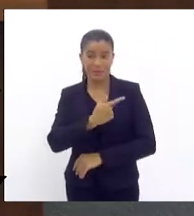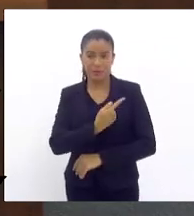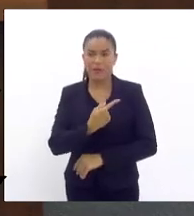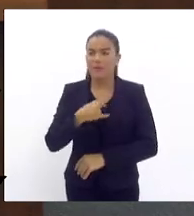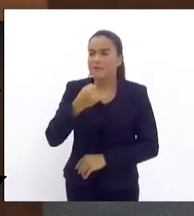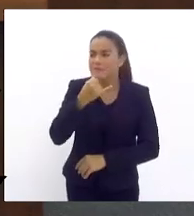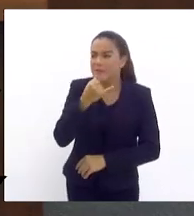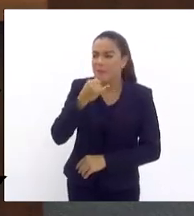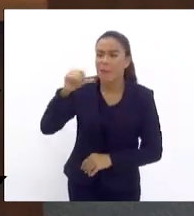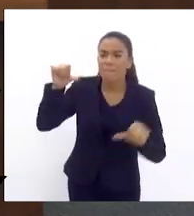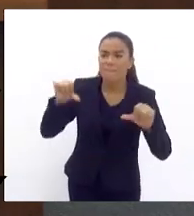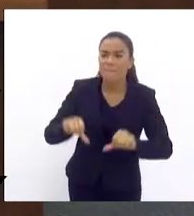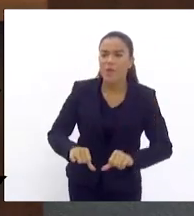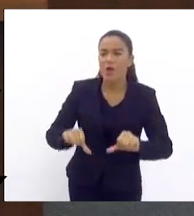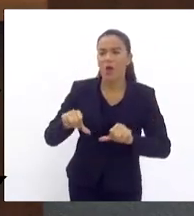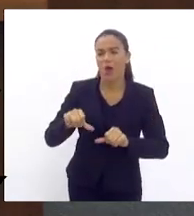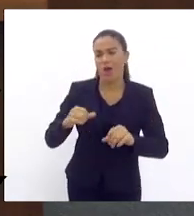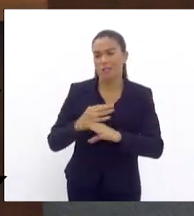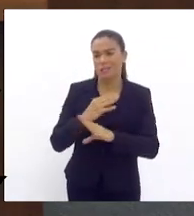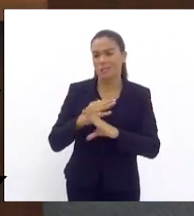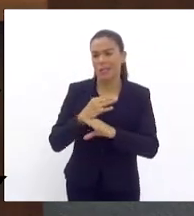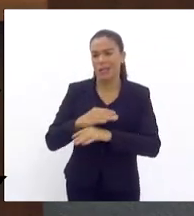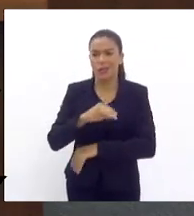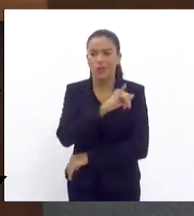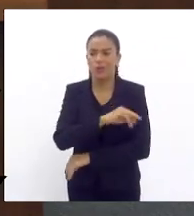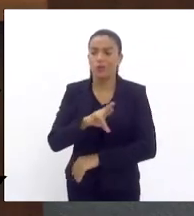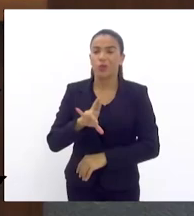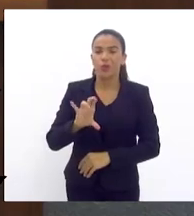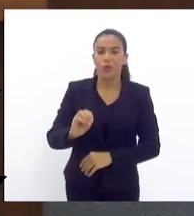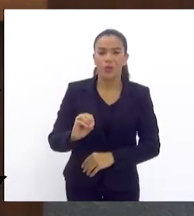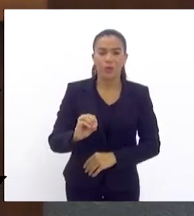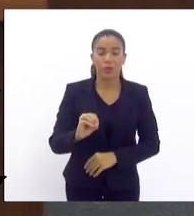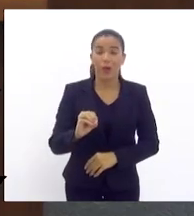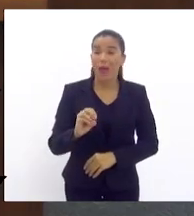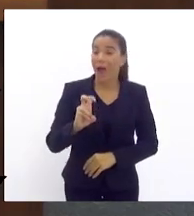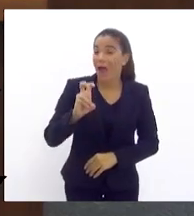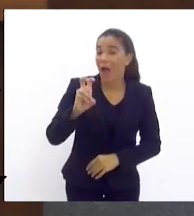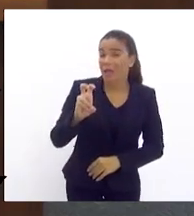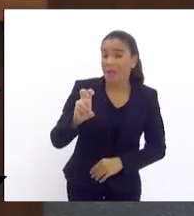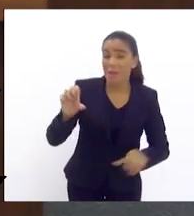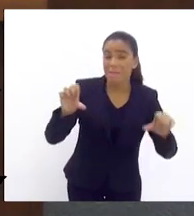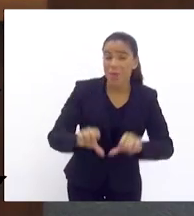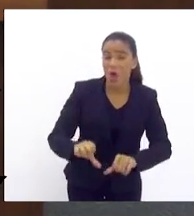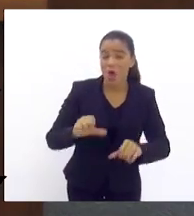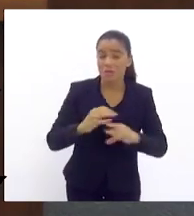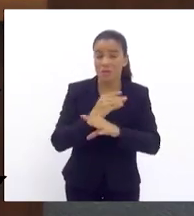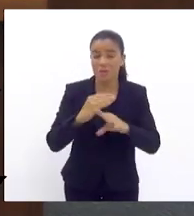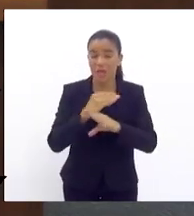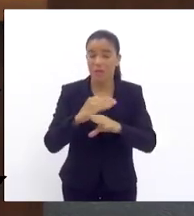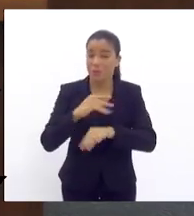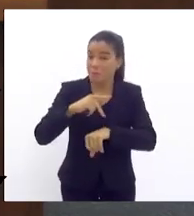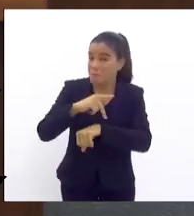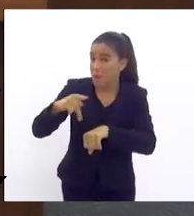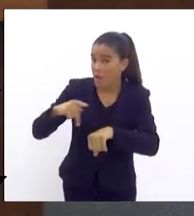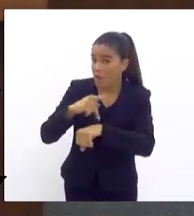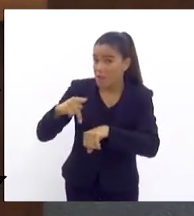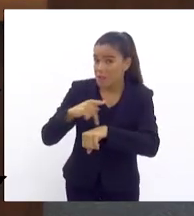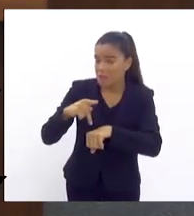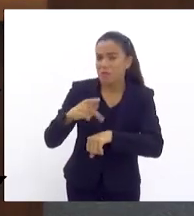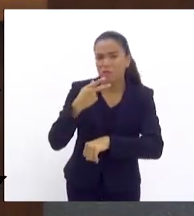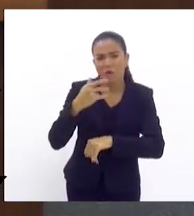a pior cidade do estado do Rio de Janeiro, a quinta do país, que foi dito aí há pouco tempo